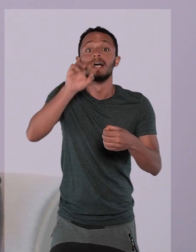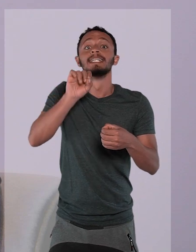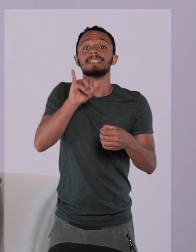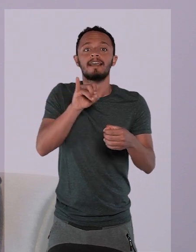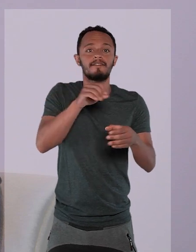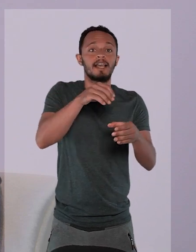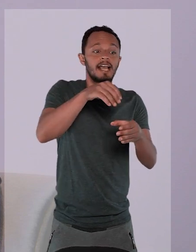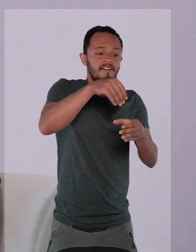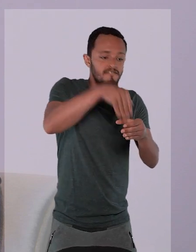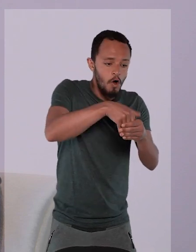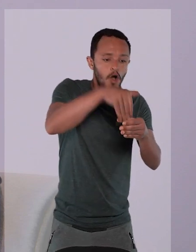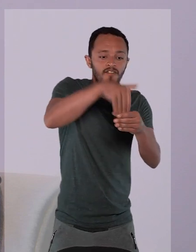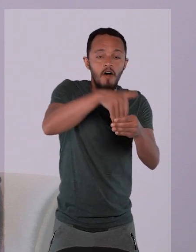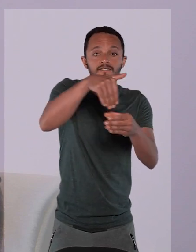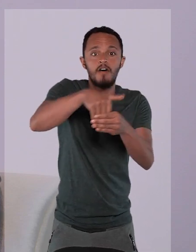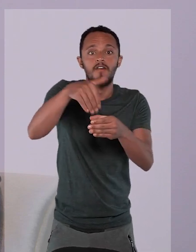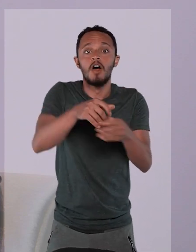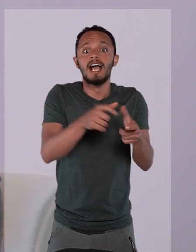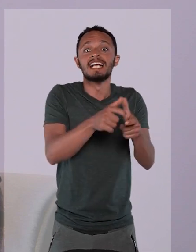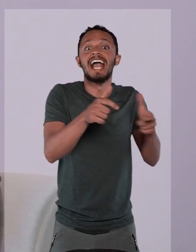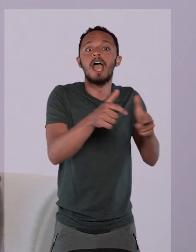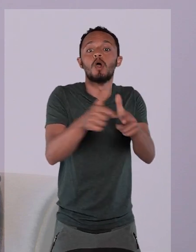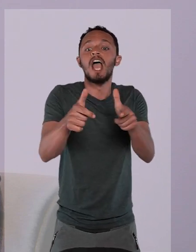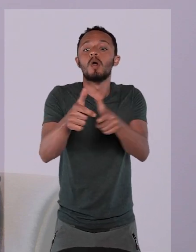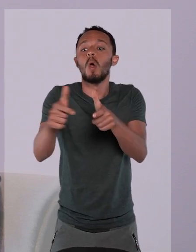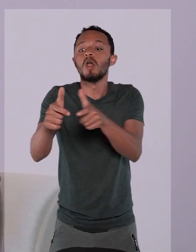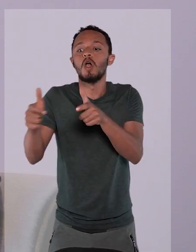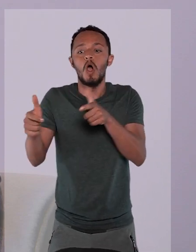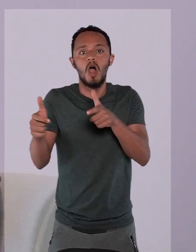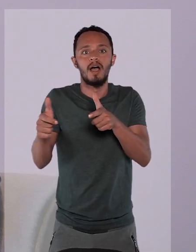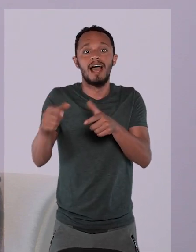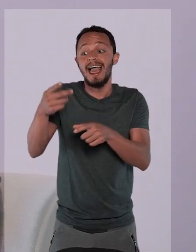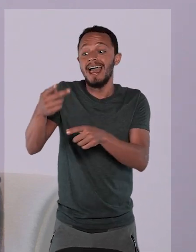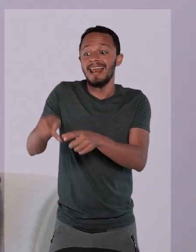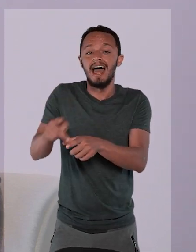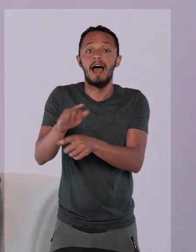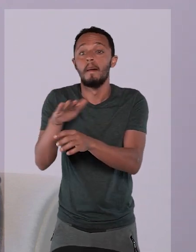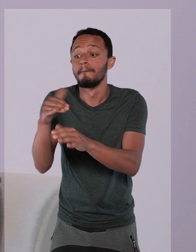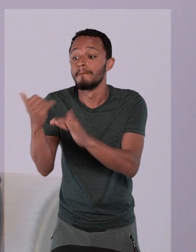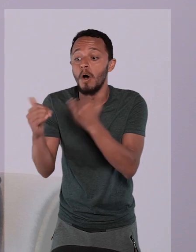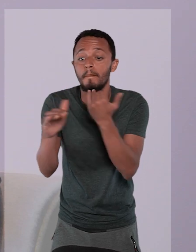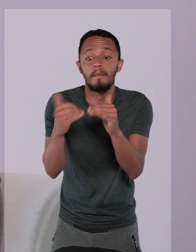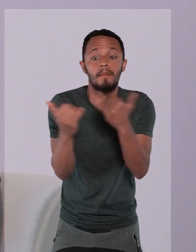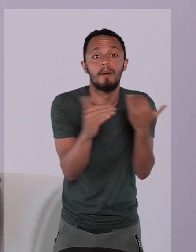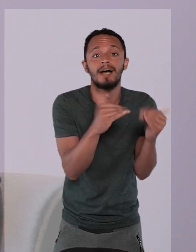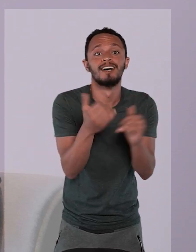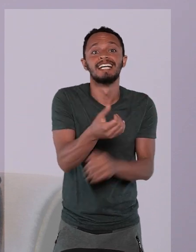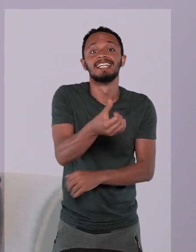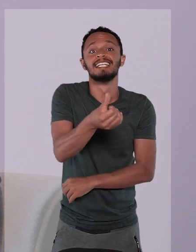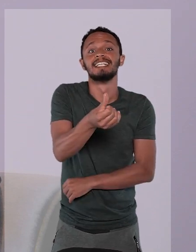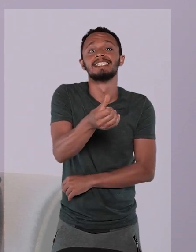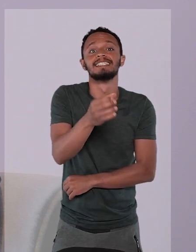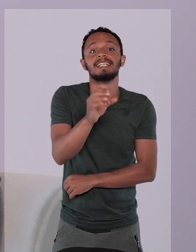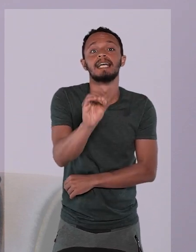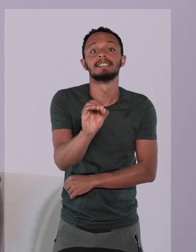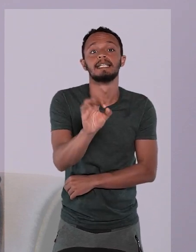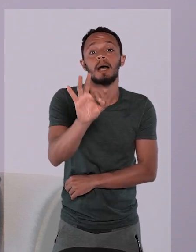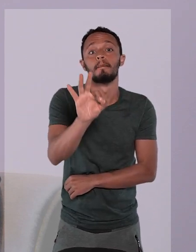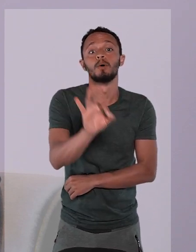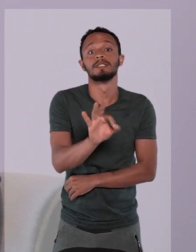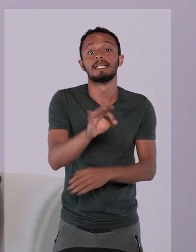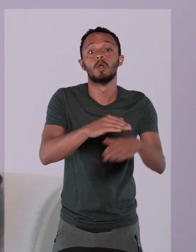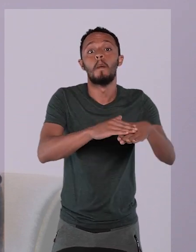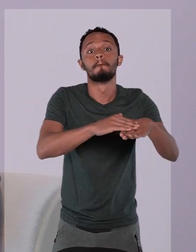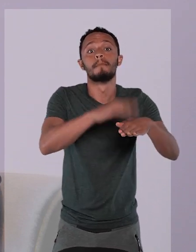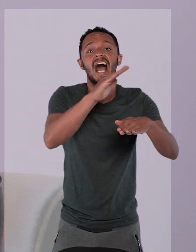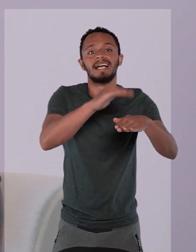votos, onde ele ganhou, né, a mortalidade foi 60% maior. Né, e